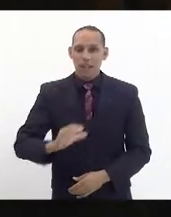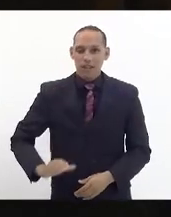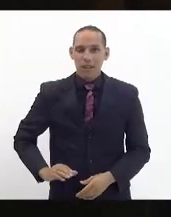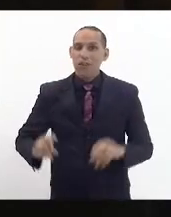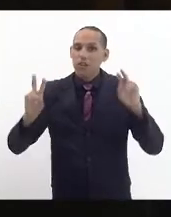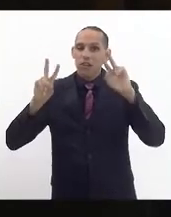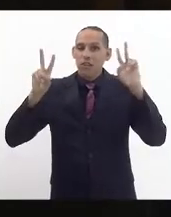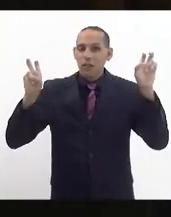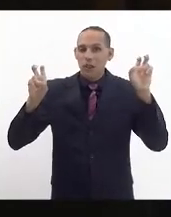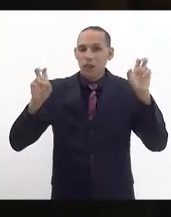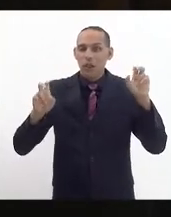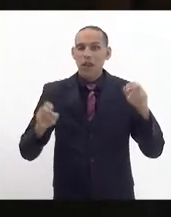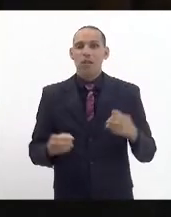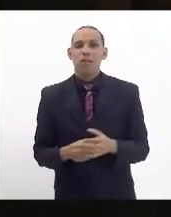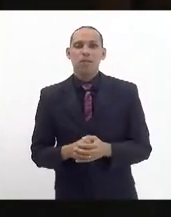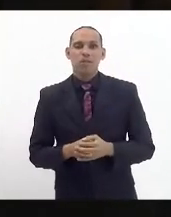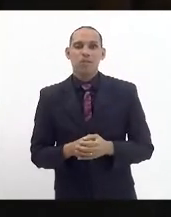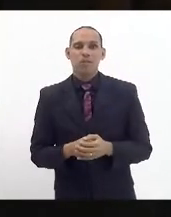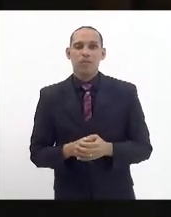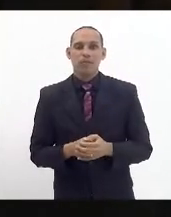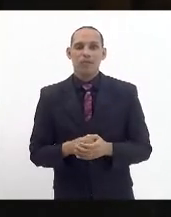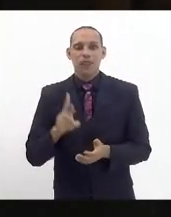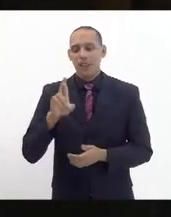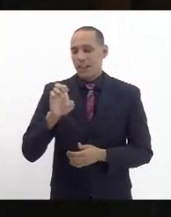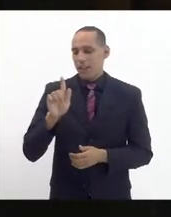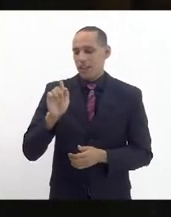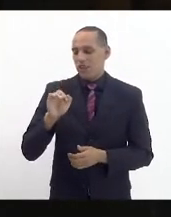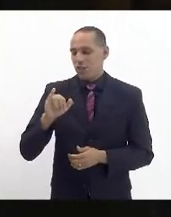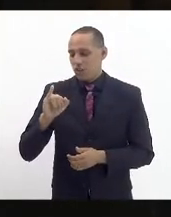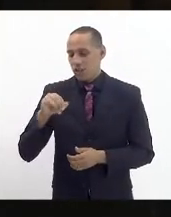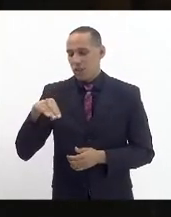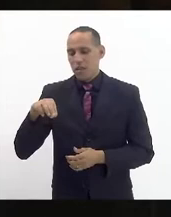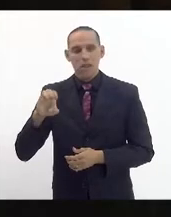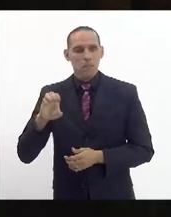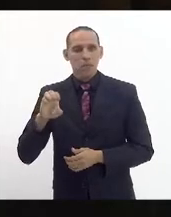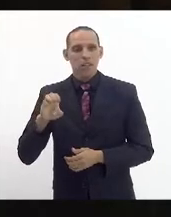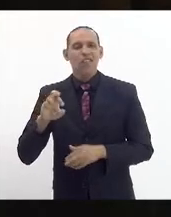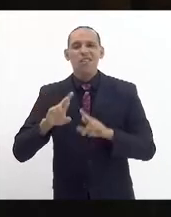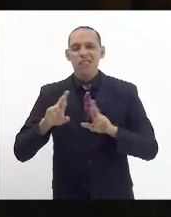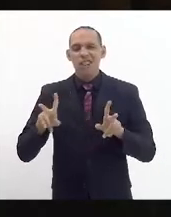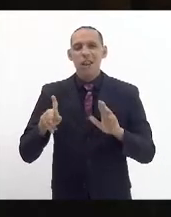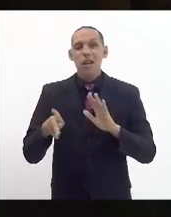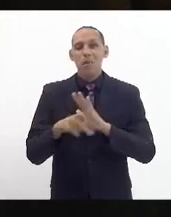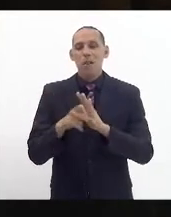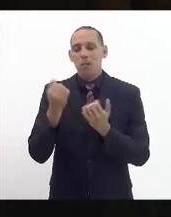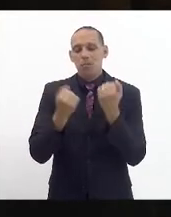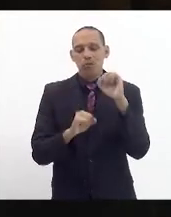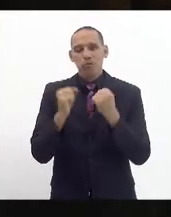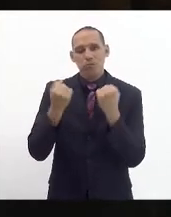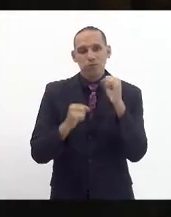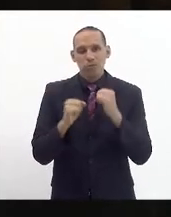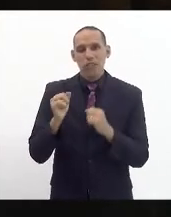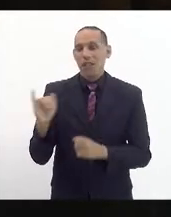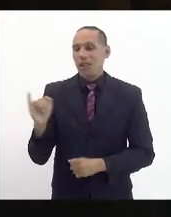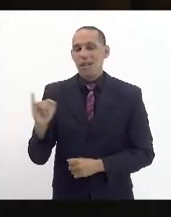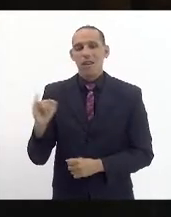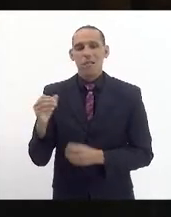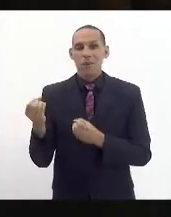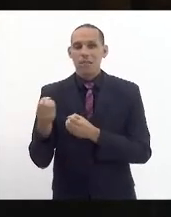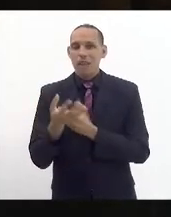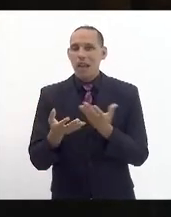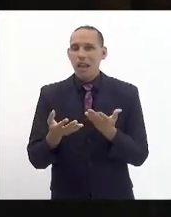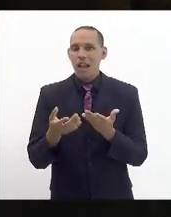sobre a instituição de regime diferenciado de tributação para a indústria de transformação plástica,